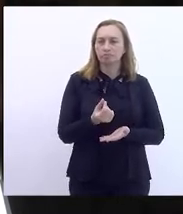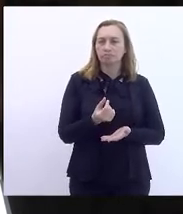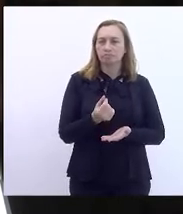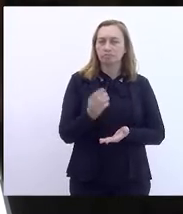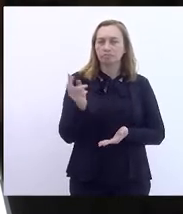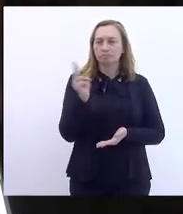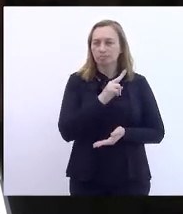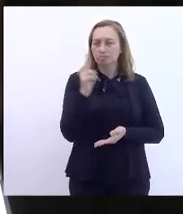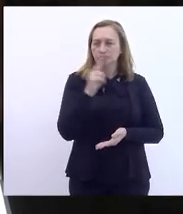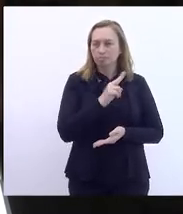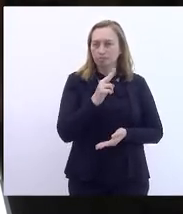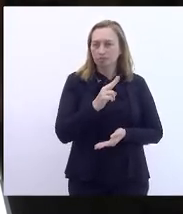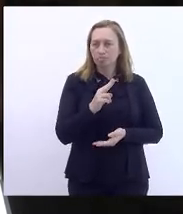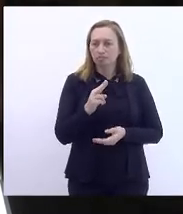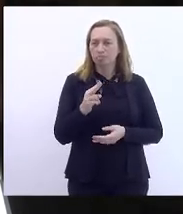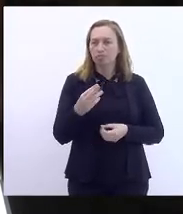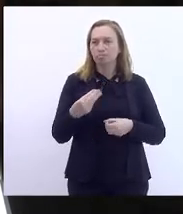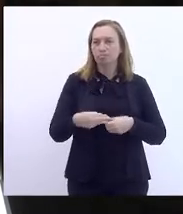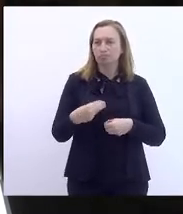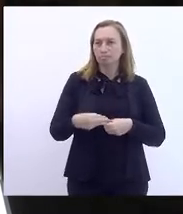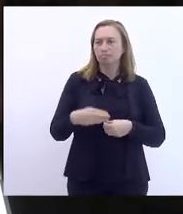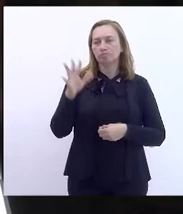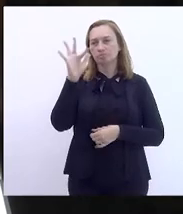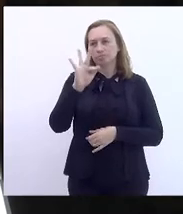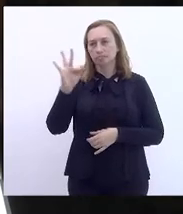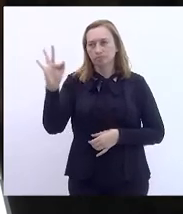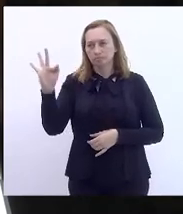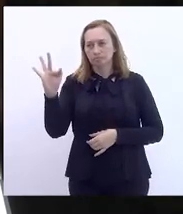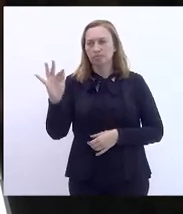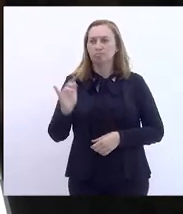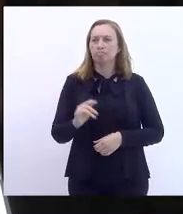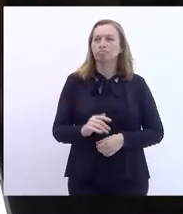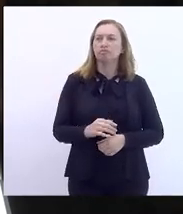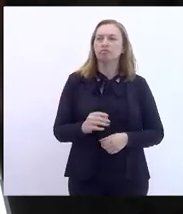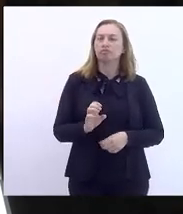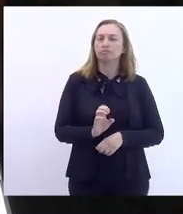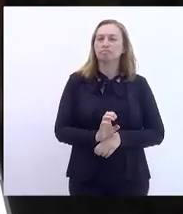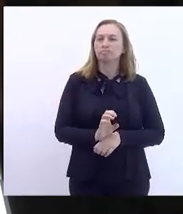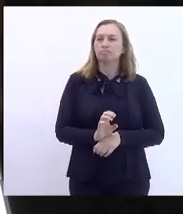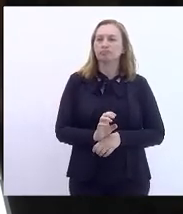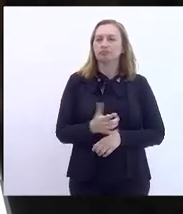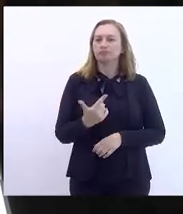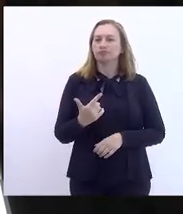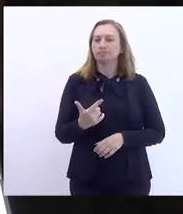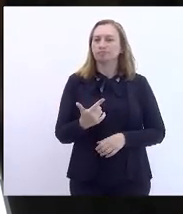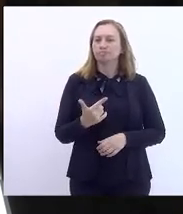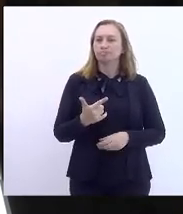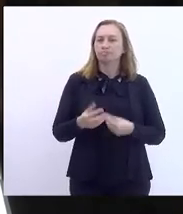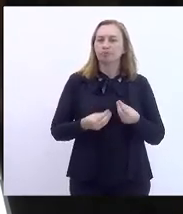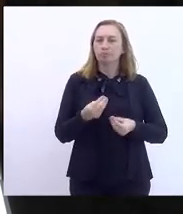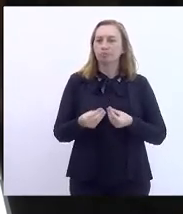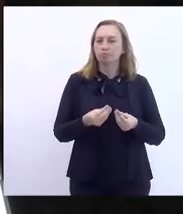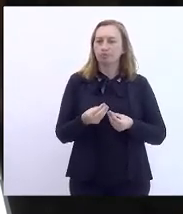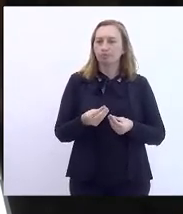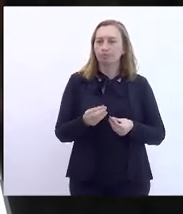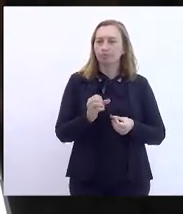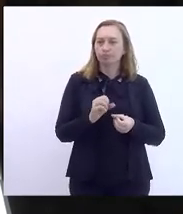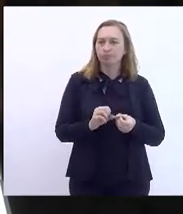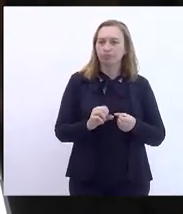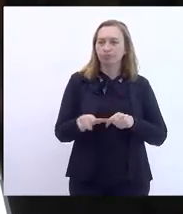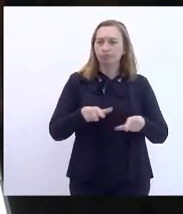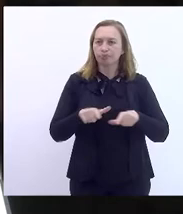municipais mostraram que não se faz Assistência Social sem assistentes sociais